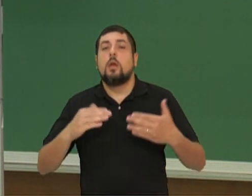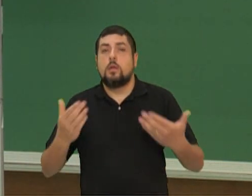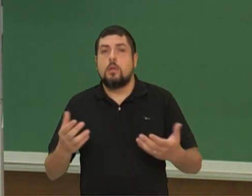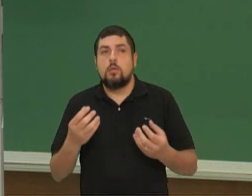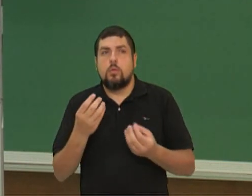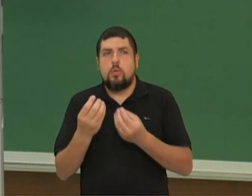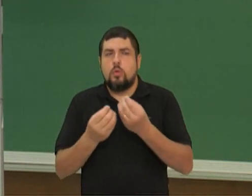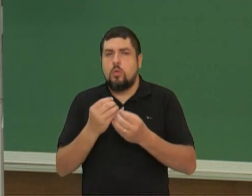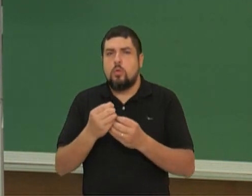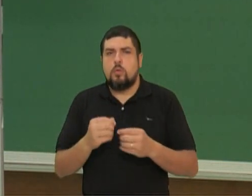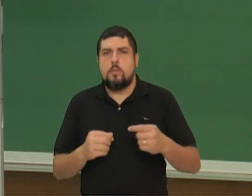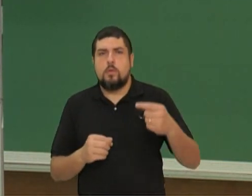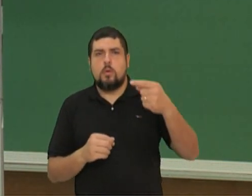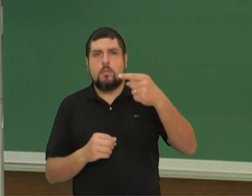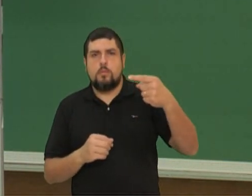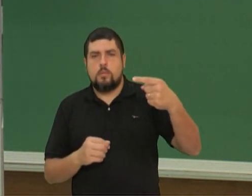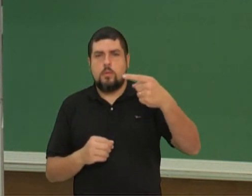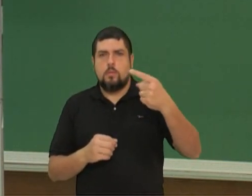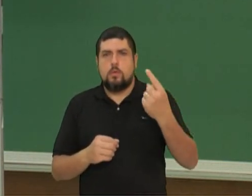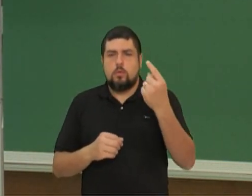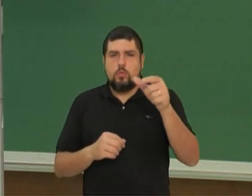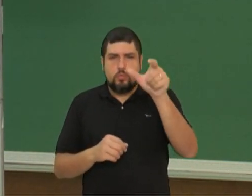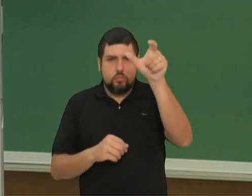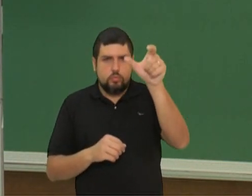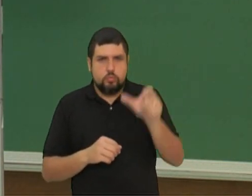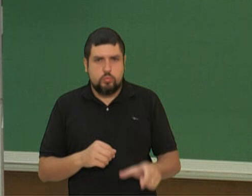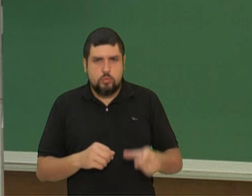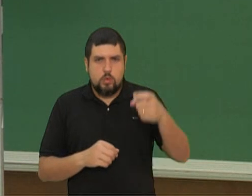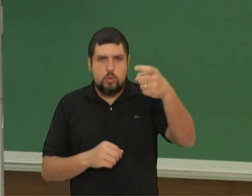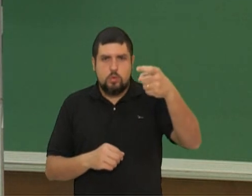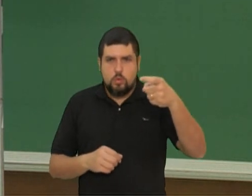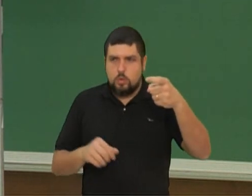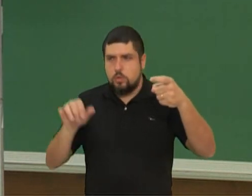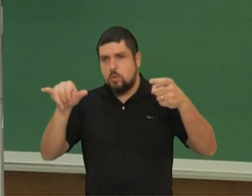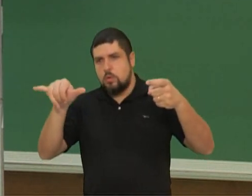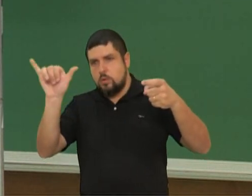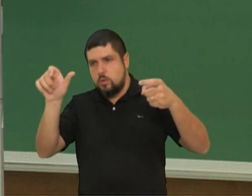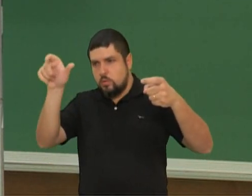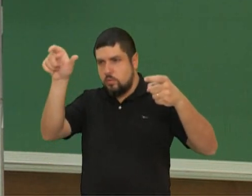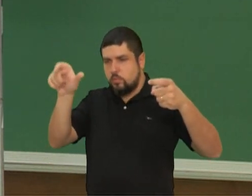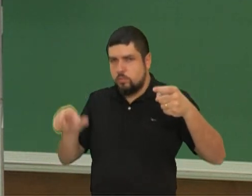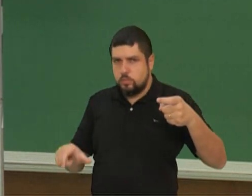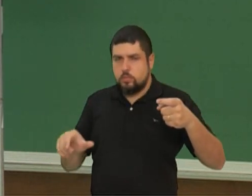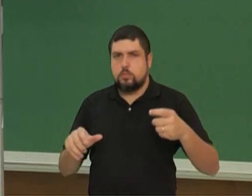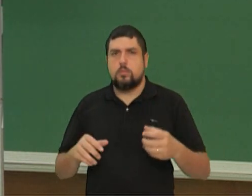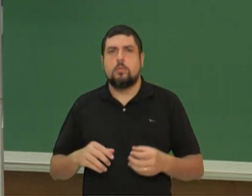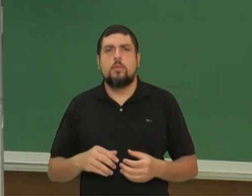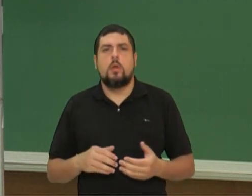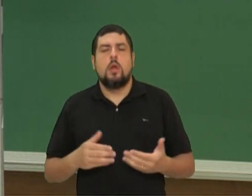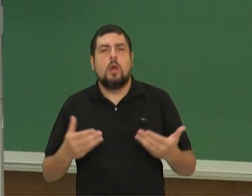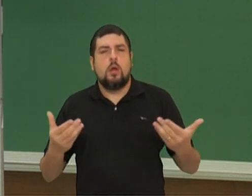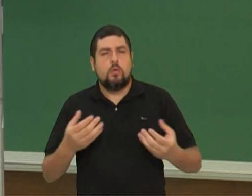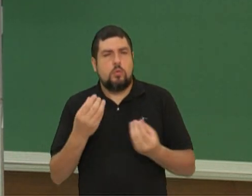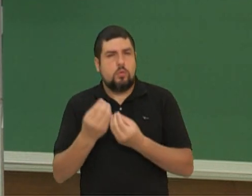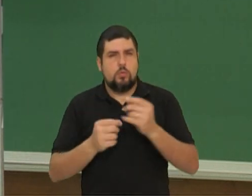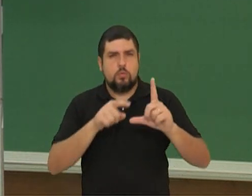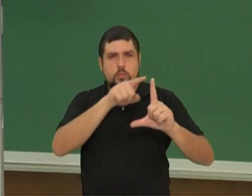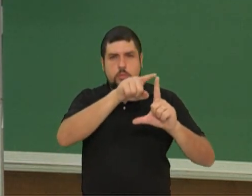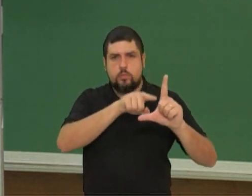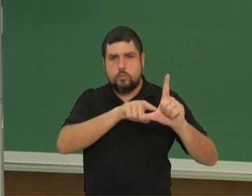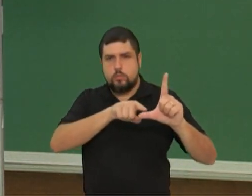os valores de x e os valores de y. Eu vou montar 4 pontos